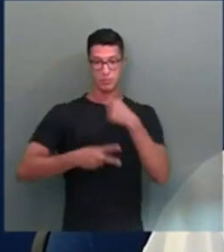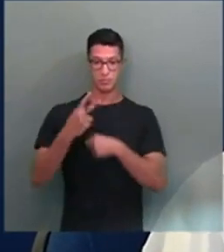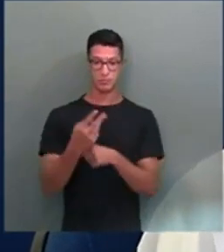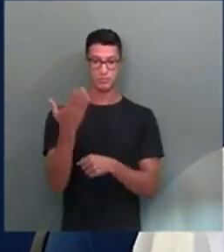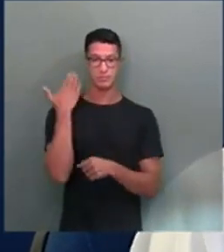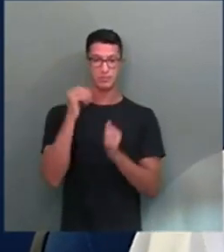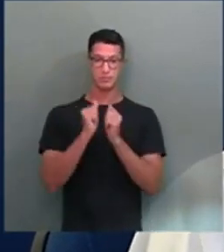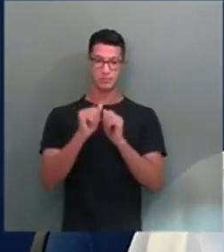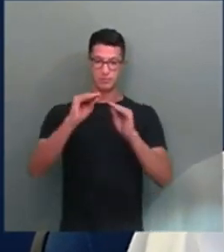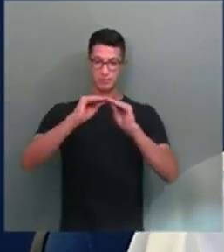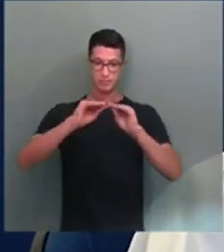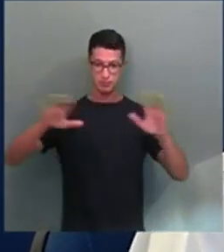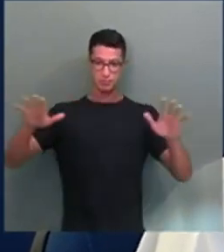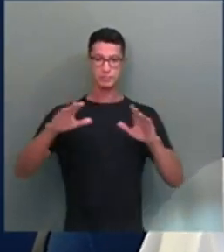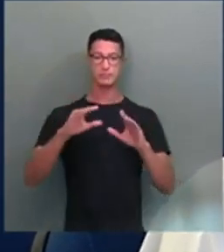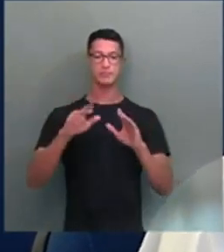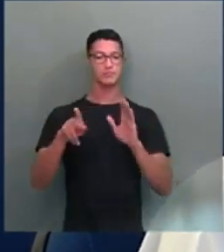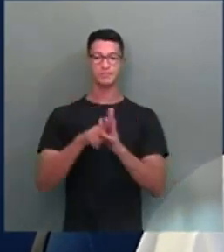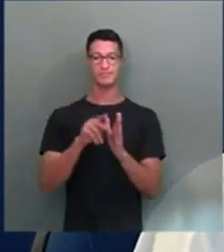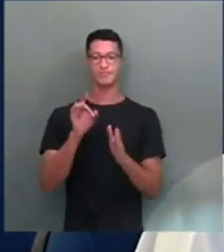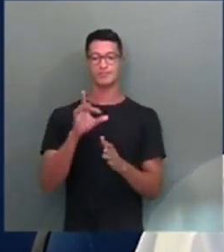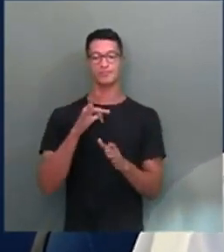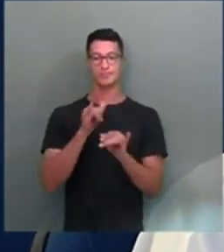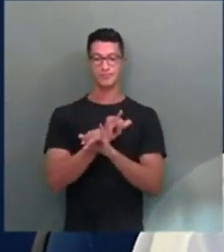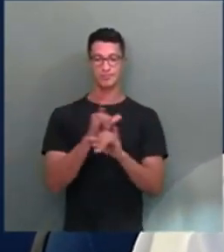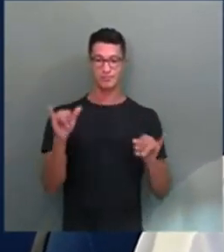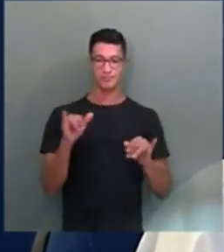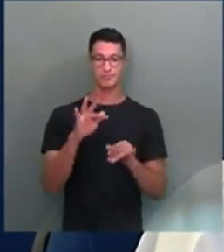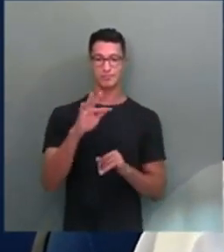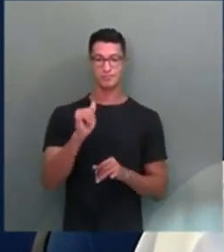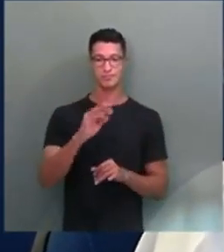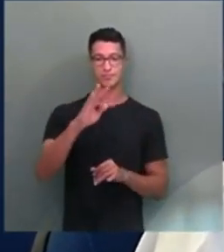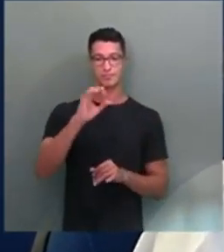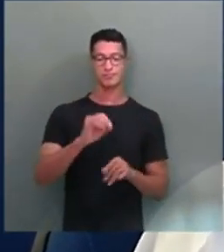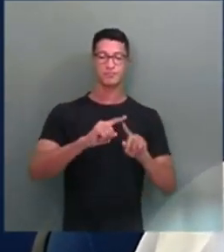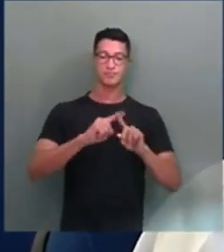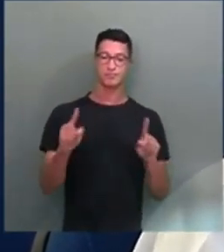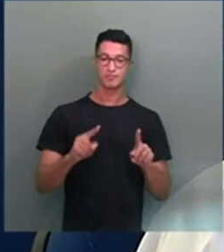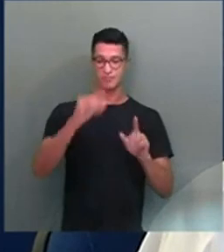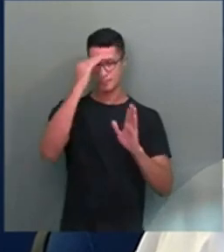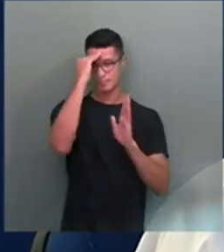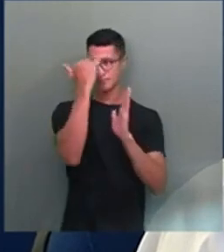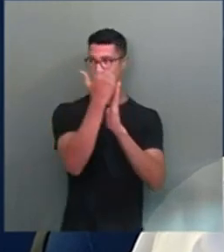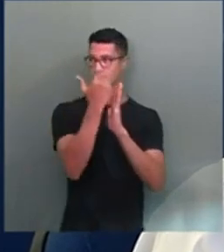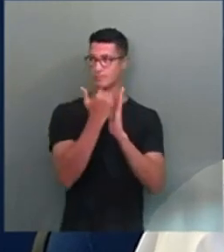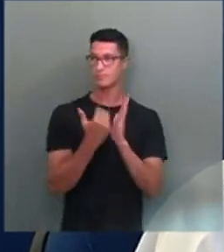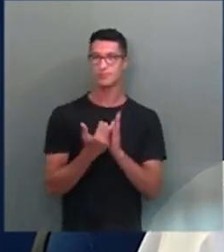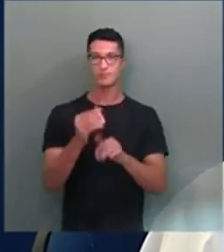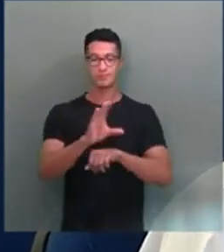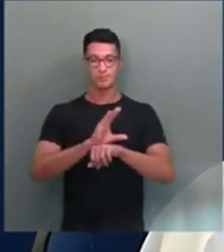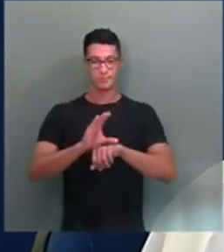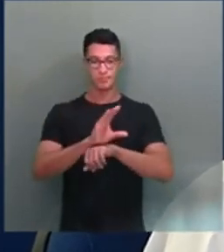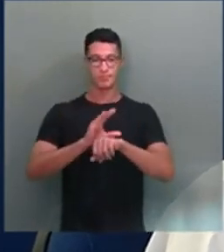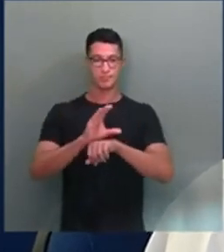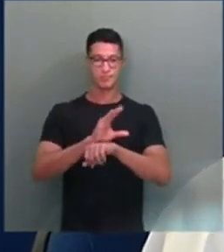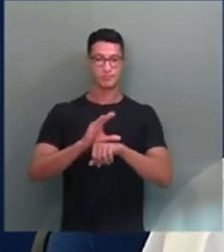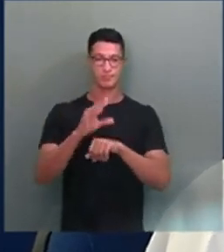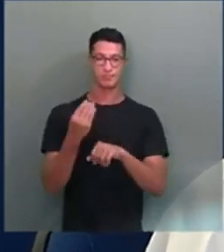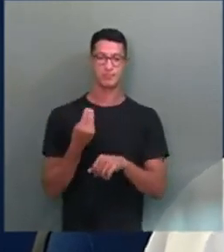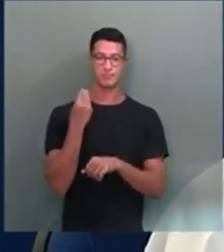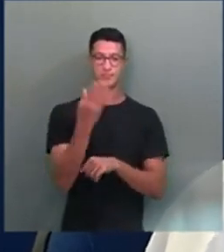Com a pandemia, os veículos não só anunciaram os fatos, mas cumpriram o papel constitucional de